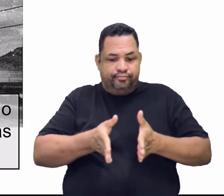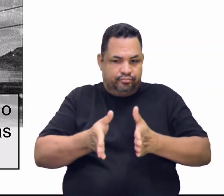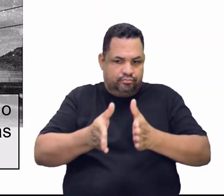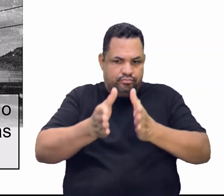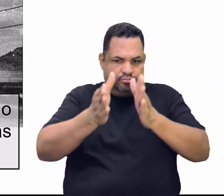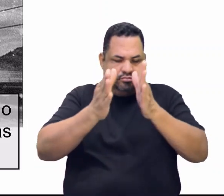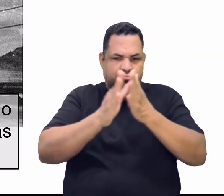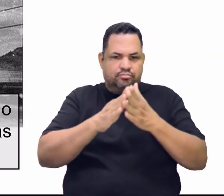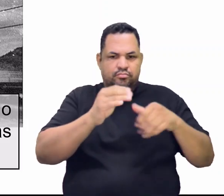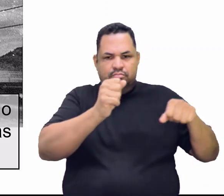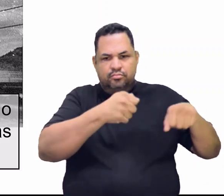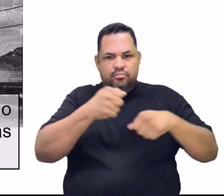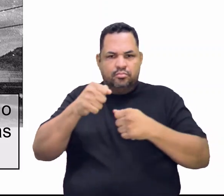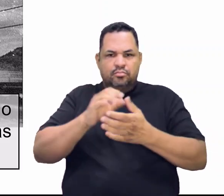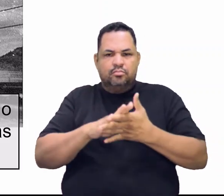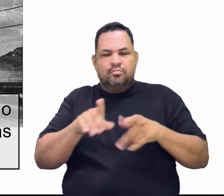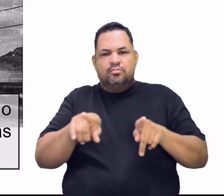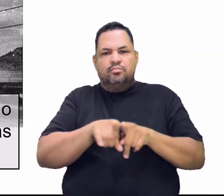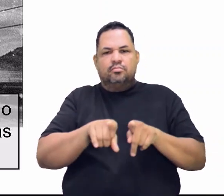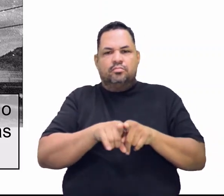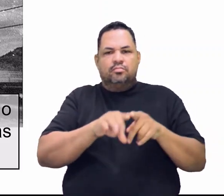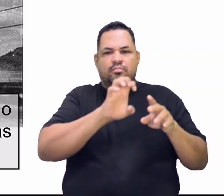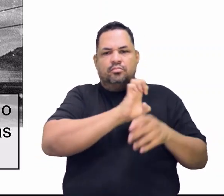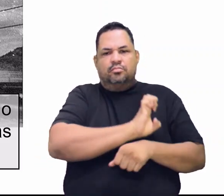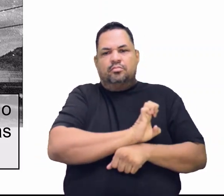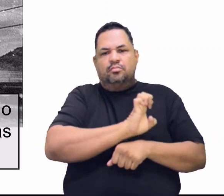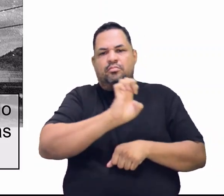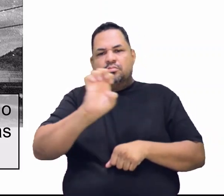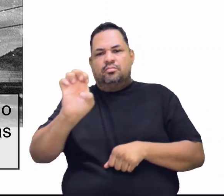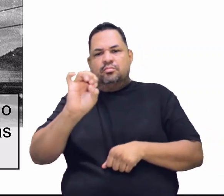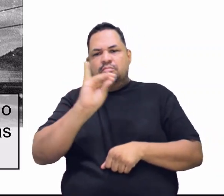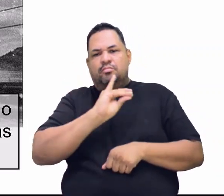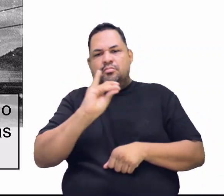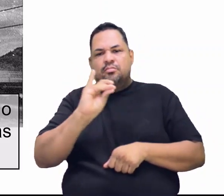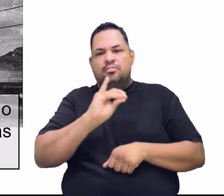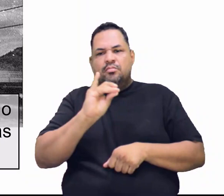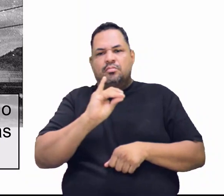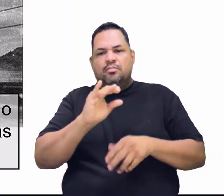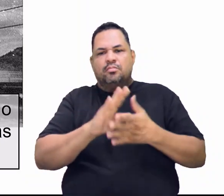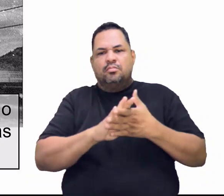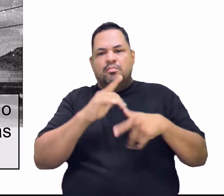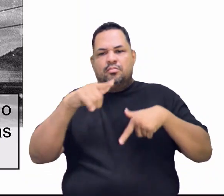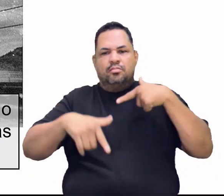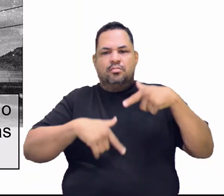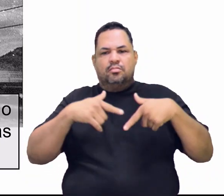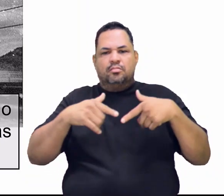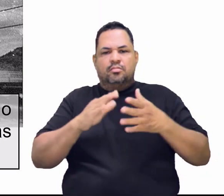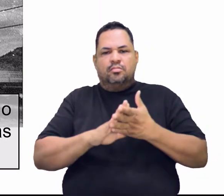percurso. A Bolívia, por exemplo, ela exportava a maior parte da sua